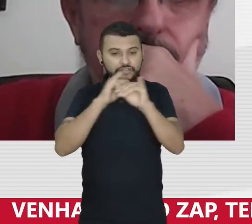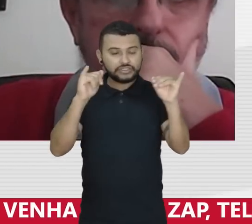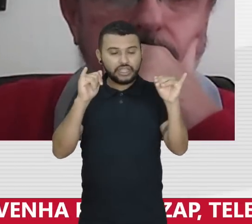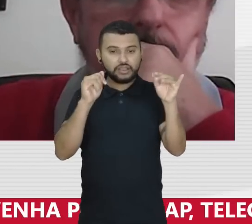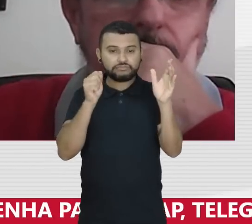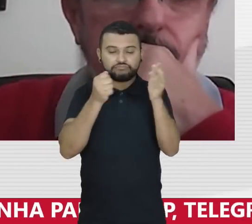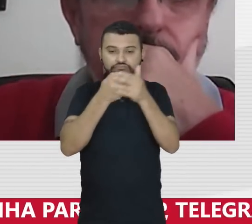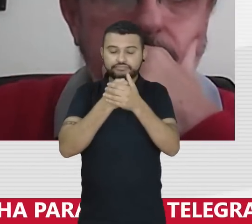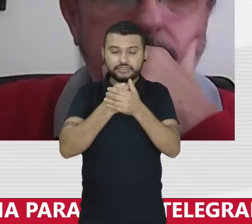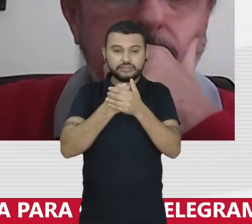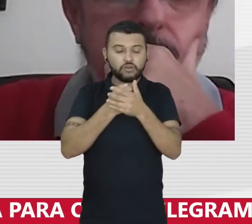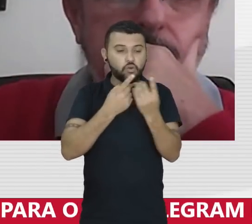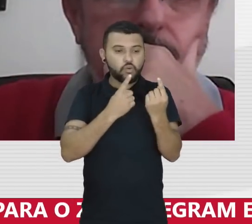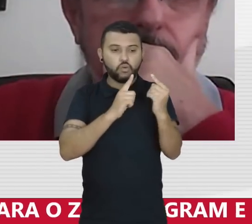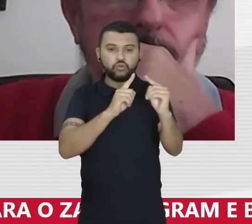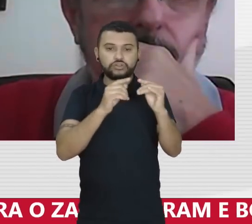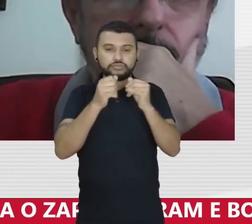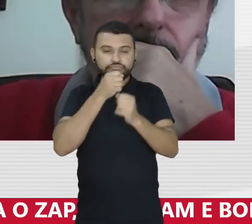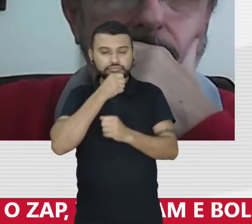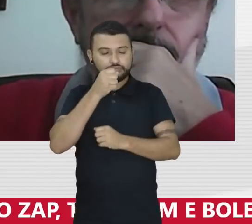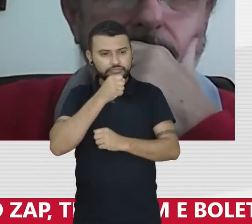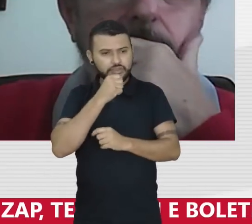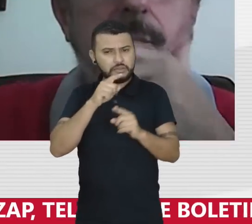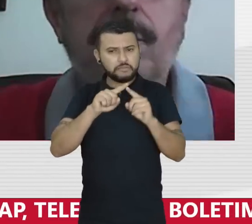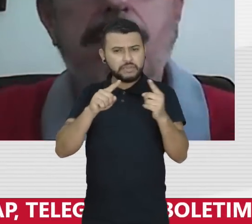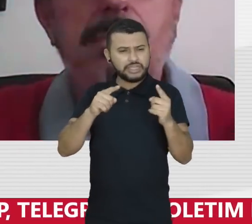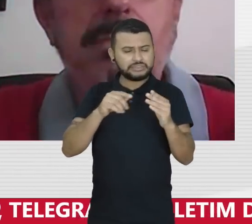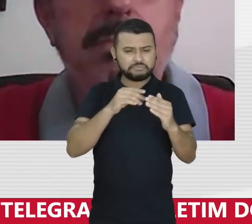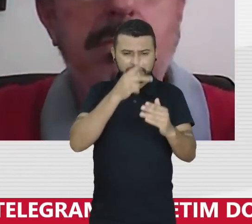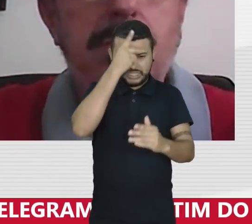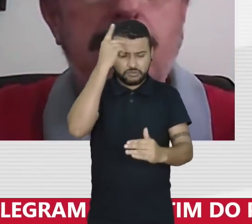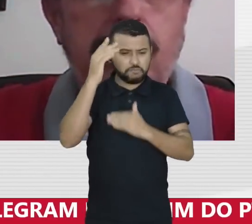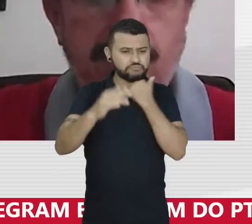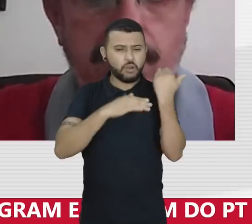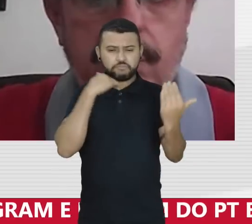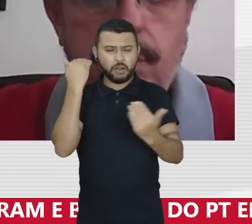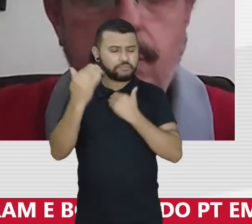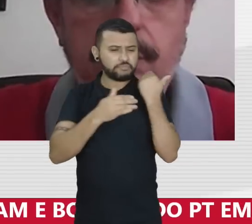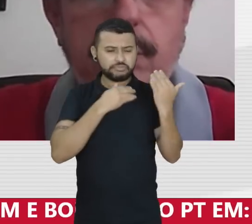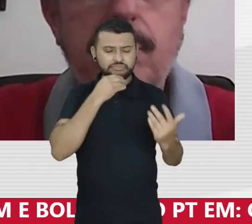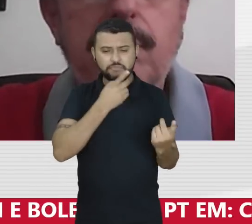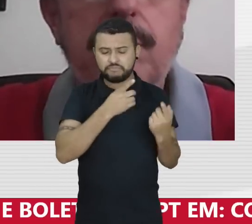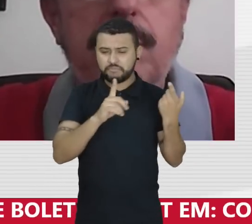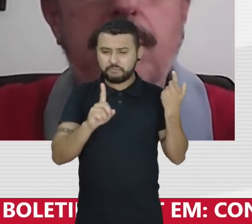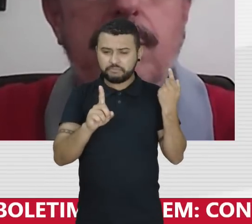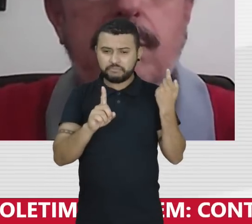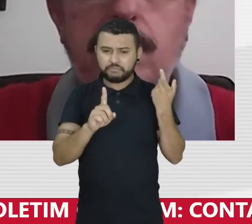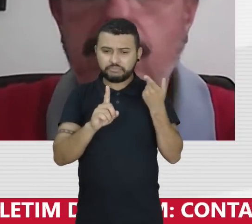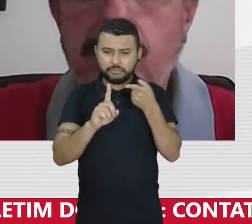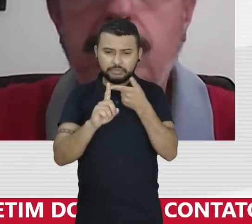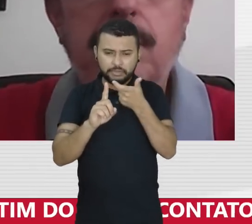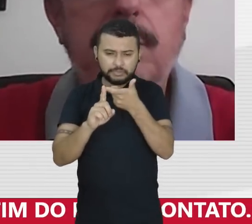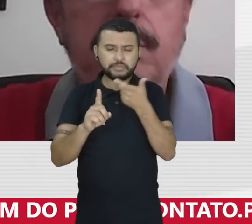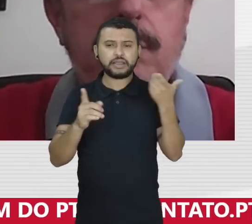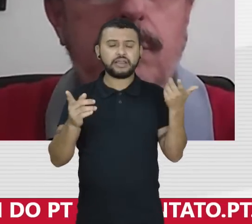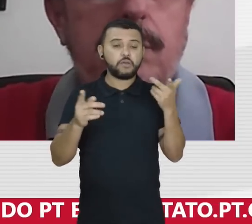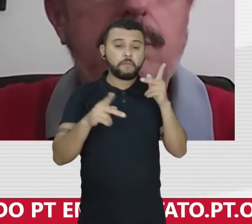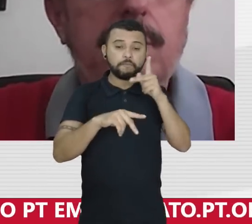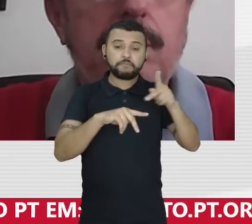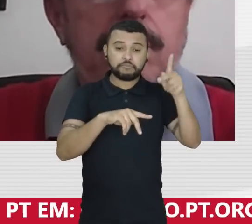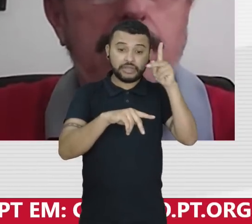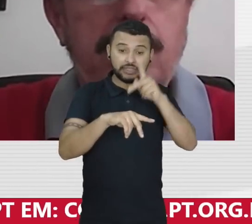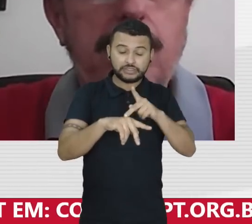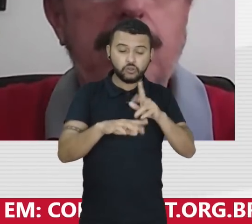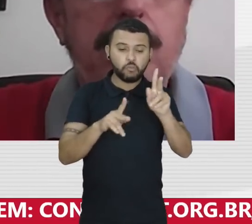porque o resto a meningite matou um número que até hoje não se sabe quantos foram. Sabemos que foram centenas de milhares, num país que tem uma população